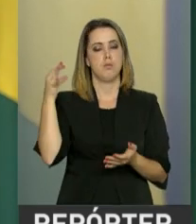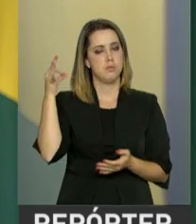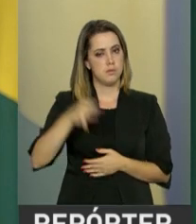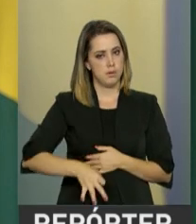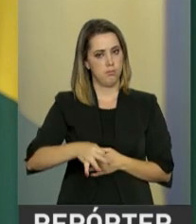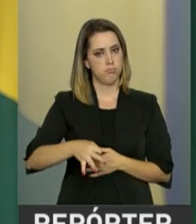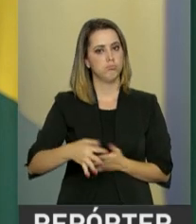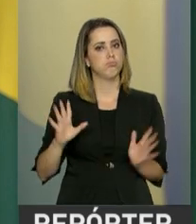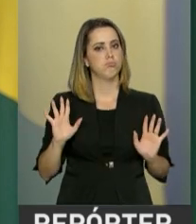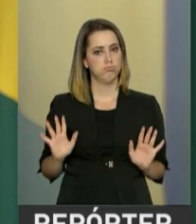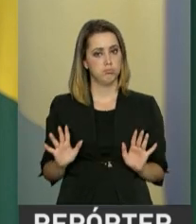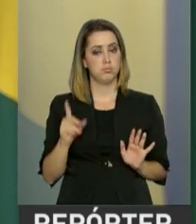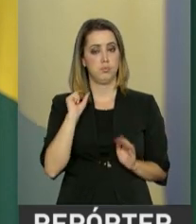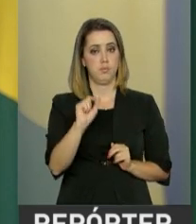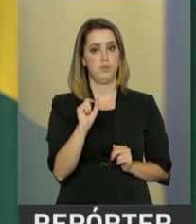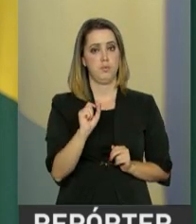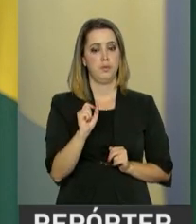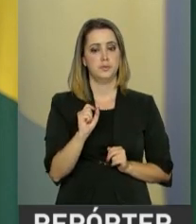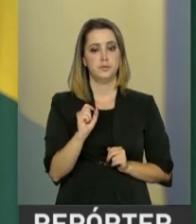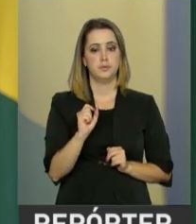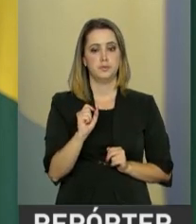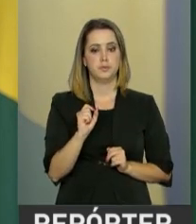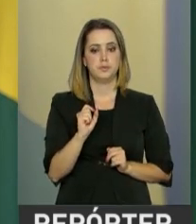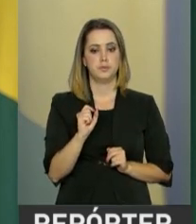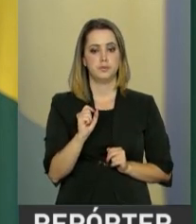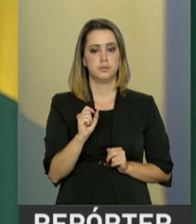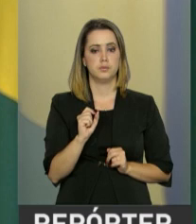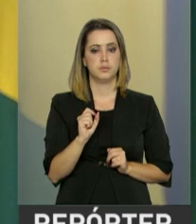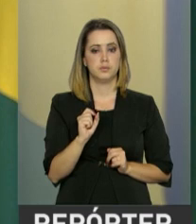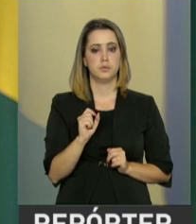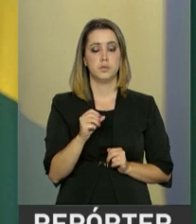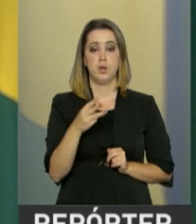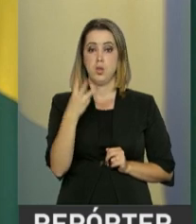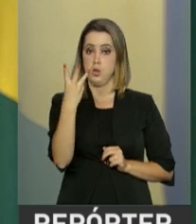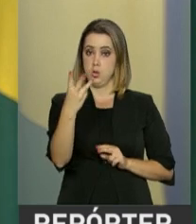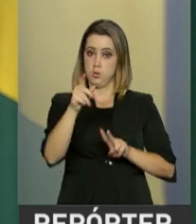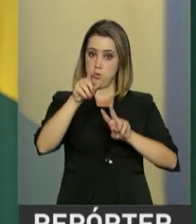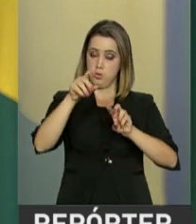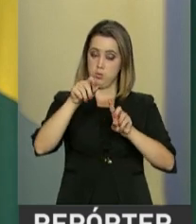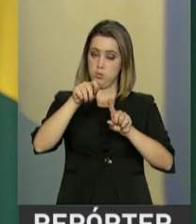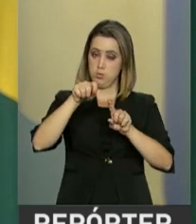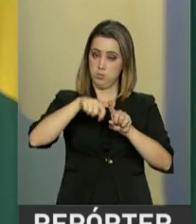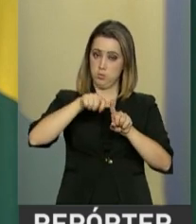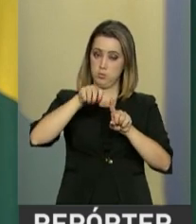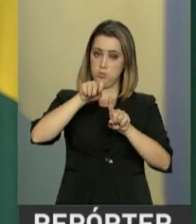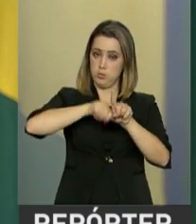certo que no último trimestre deste ano,